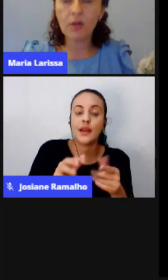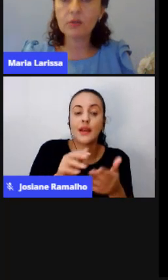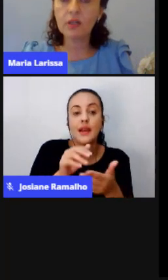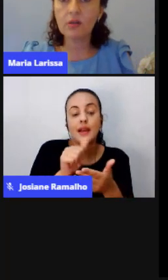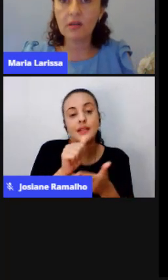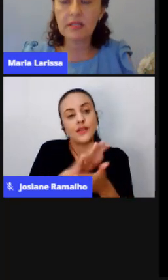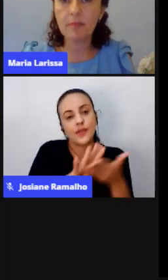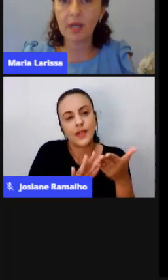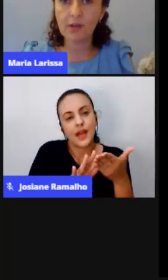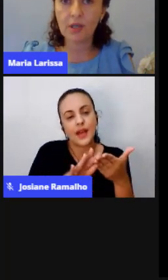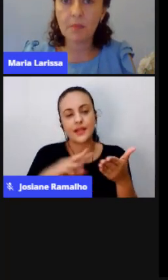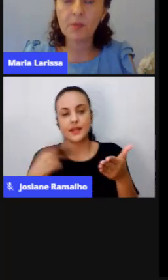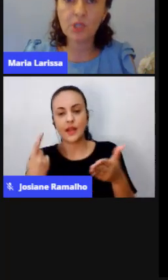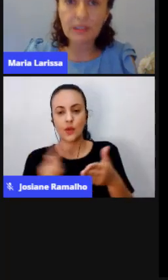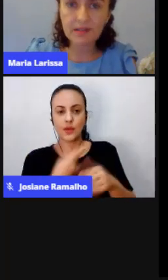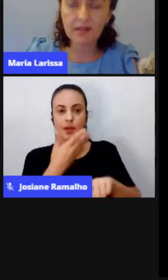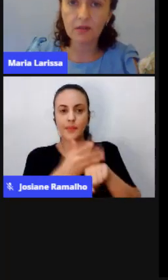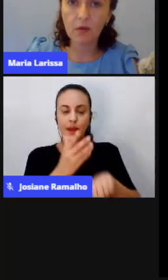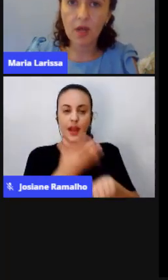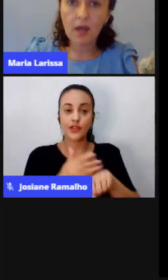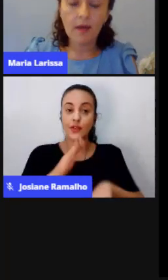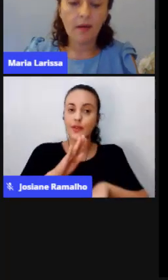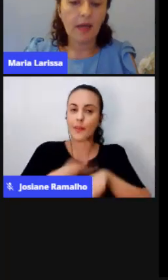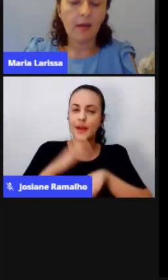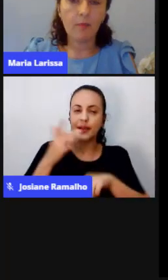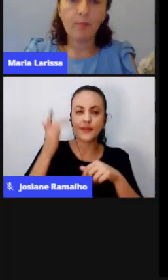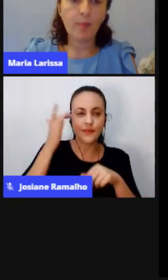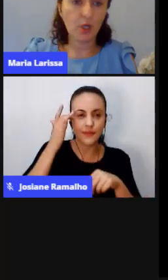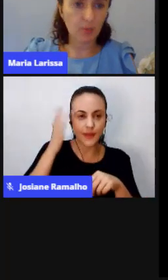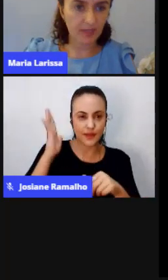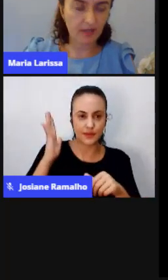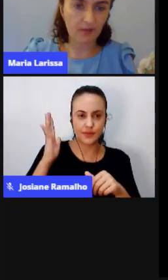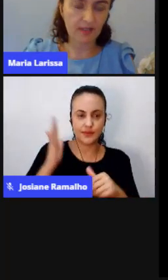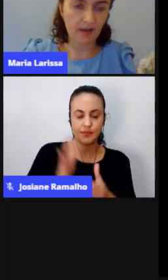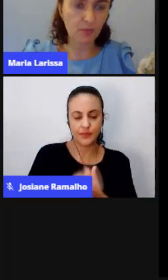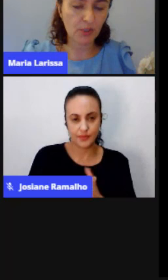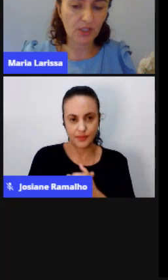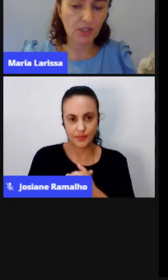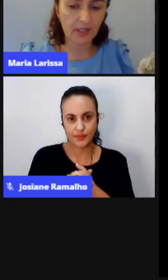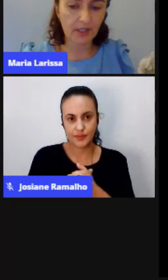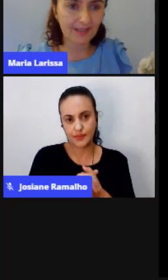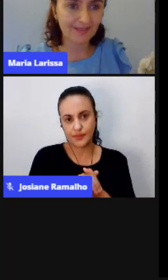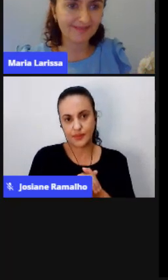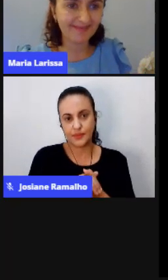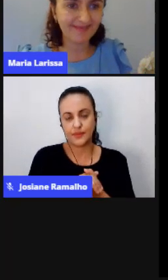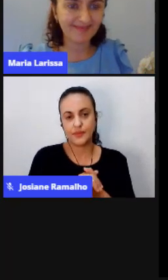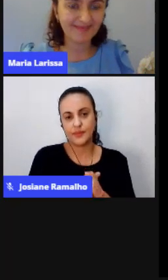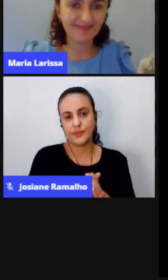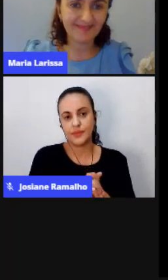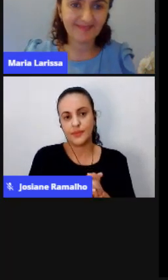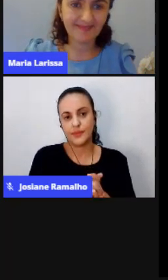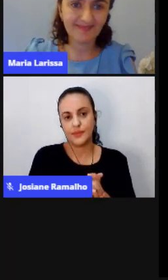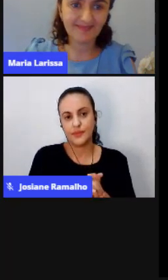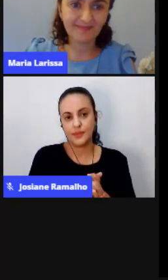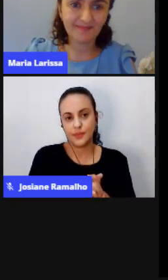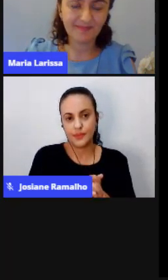dele, quanto a nossa prática de ensino. Pode passar o slide, por gentileza?